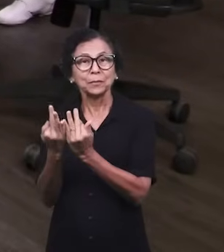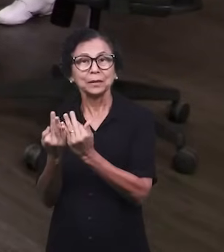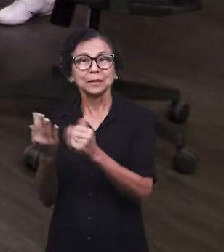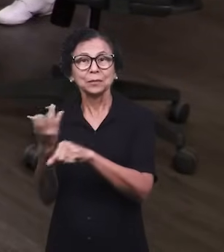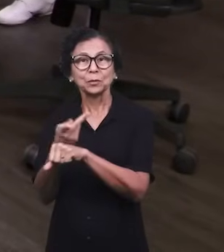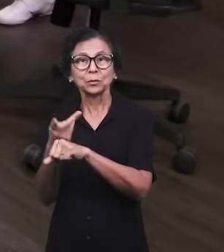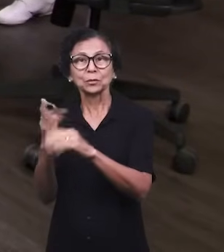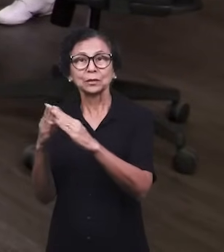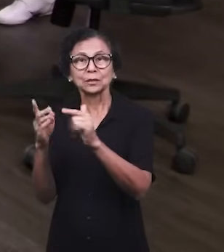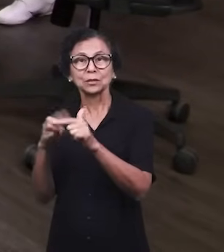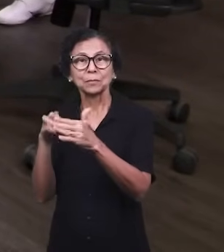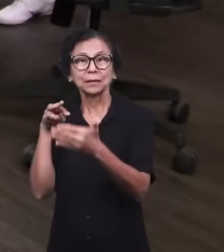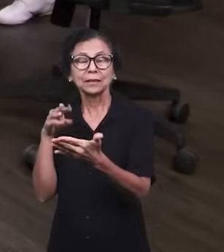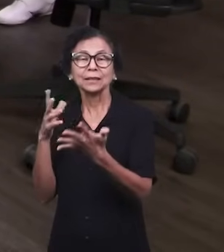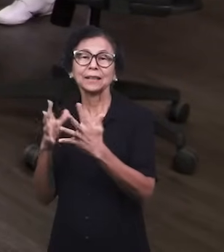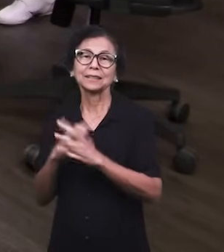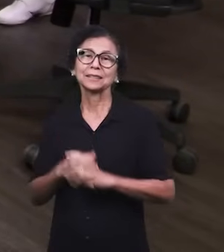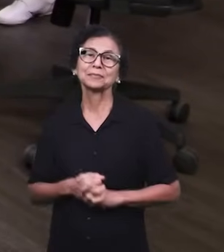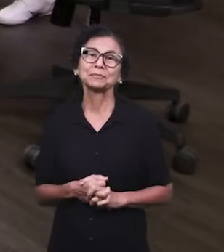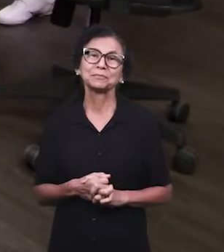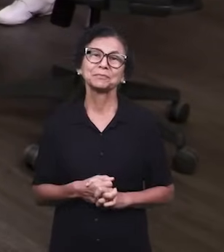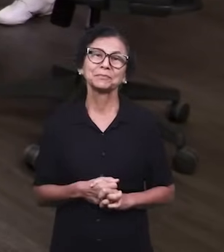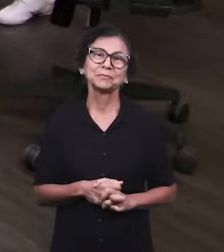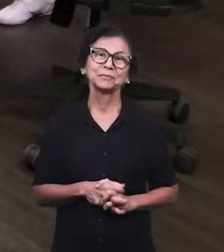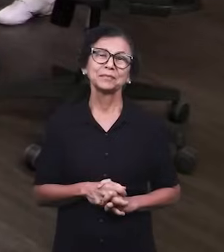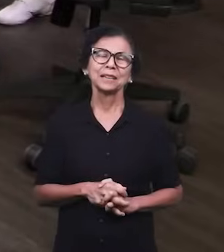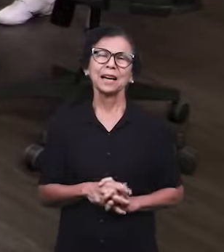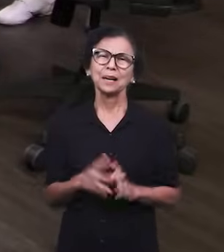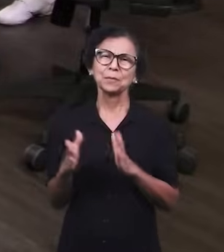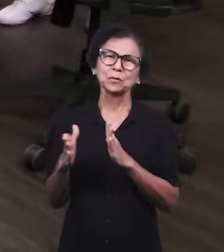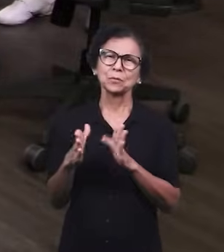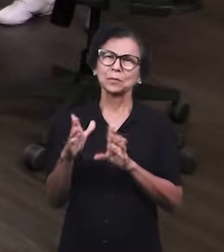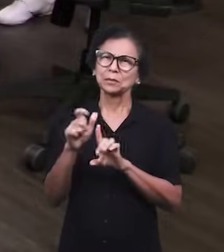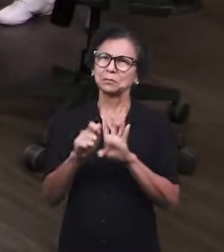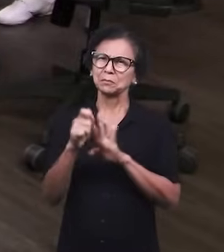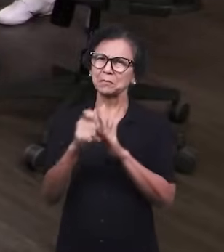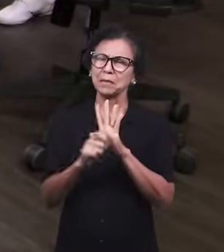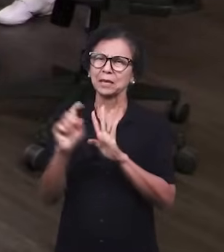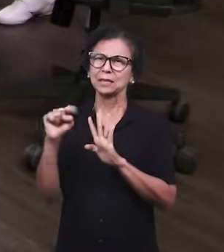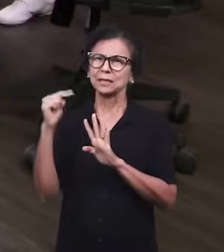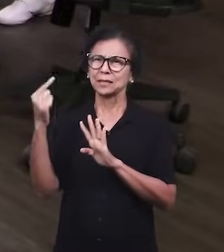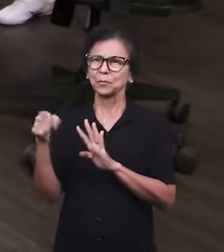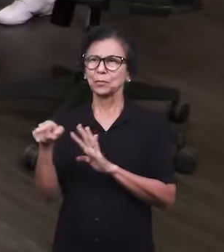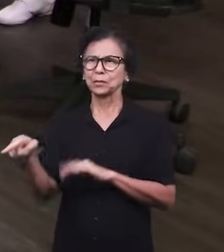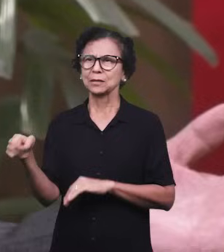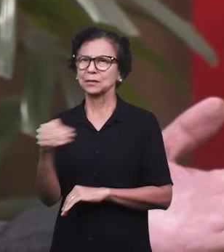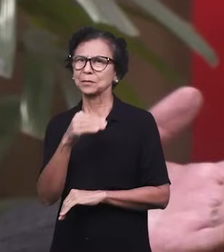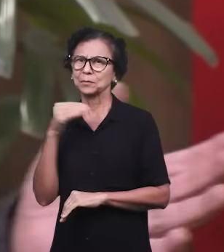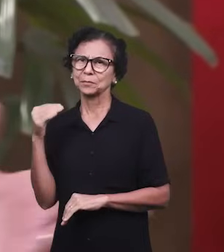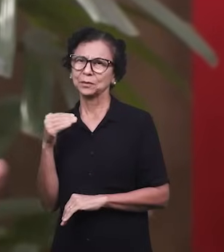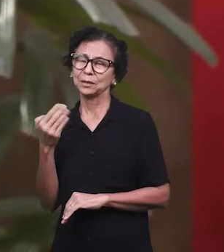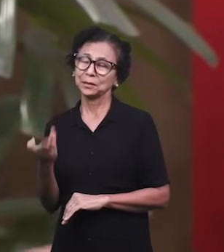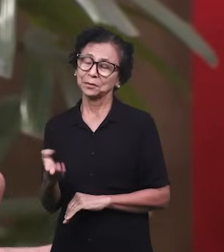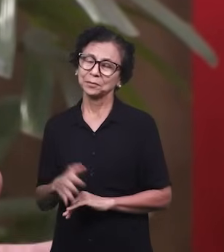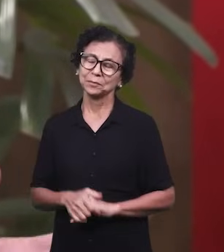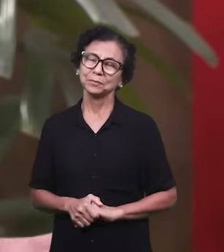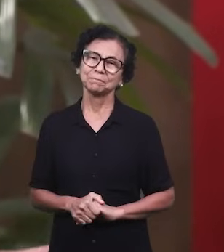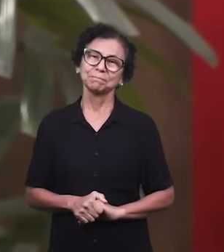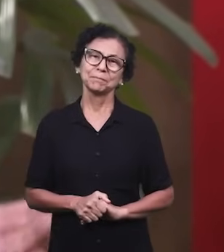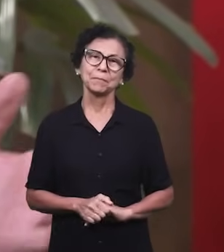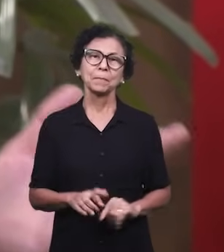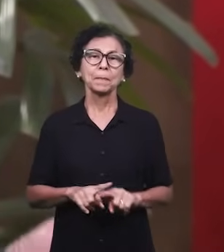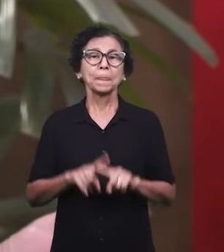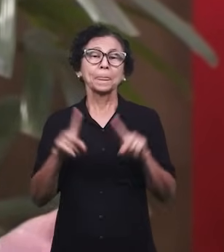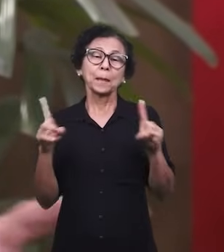meses depois, o senhor acabou levando o irmão, mas aquele o senhor curou e deixou ele vivo. Então, isso é o plano do Senhor, é o projeto do Senhor.